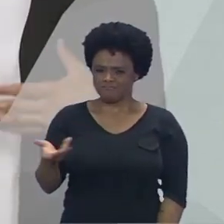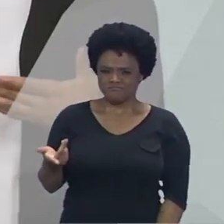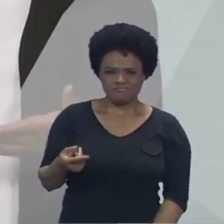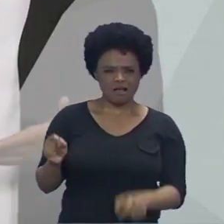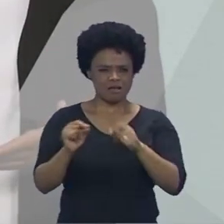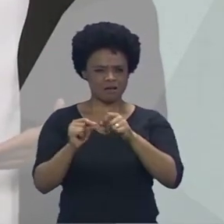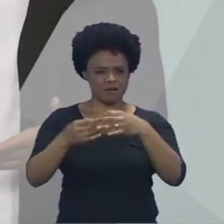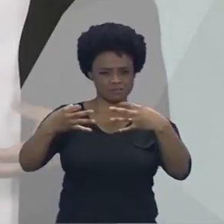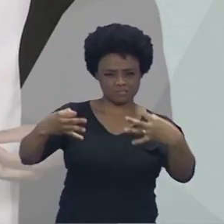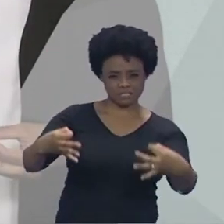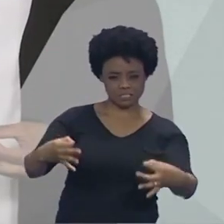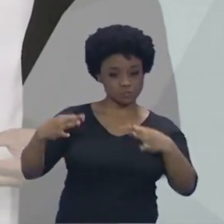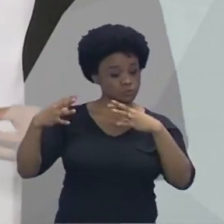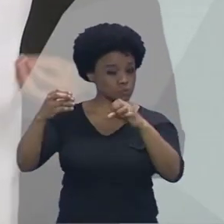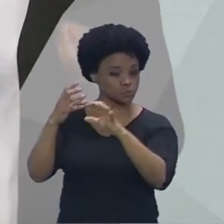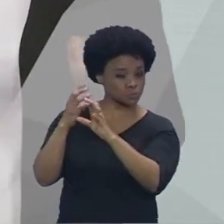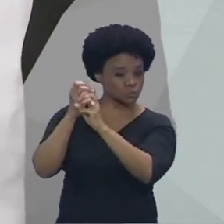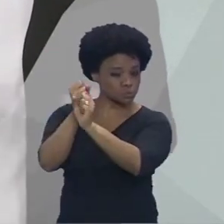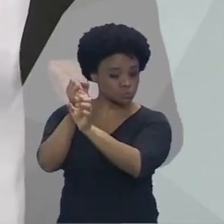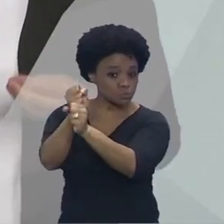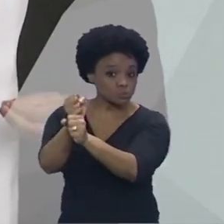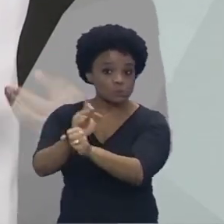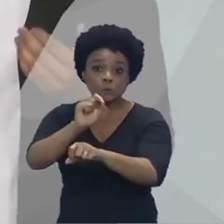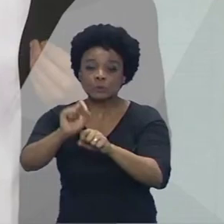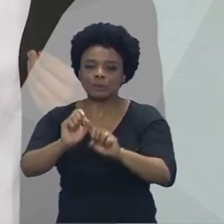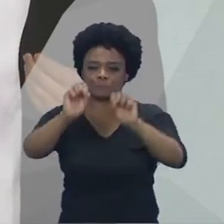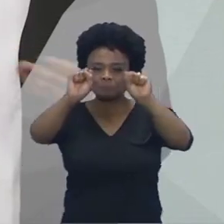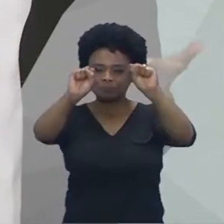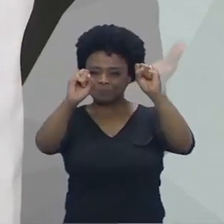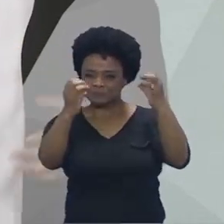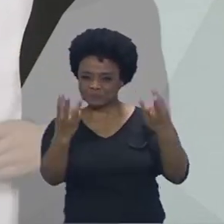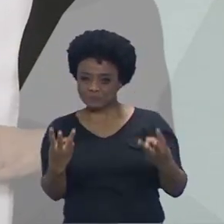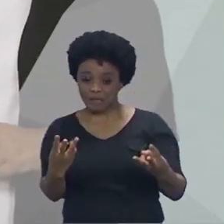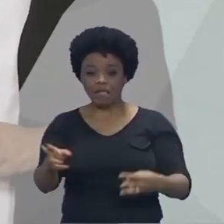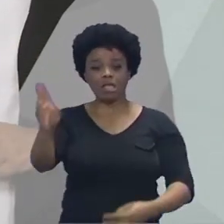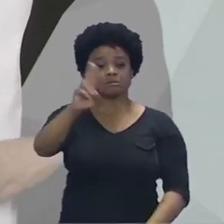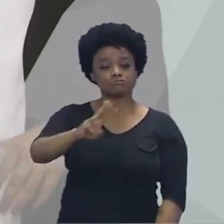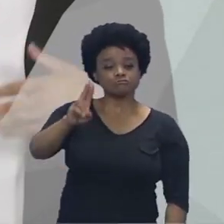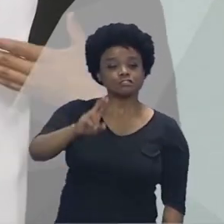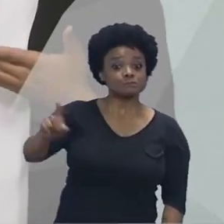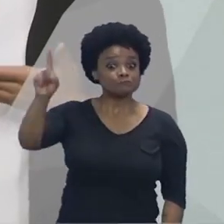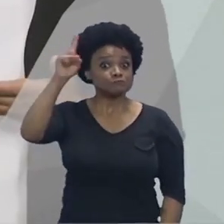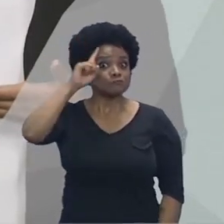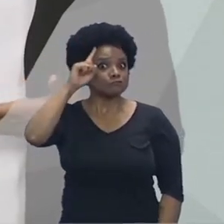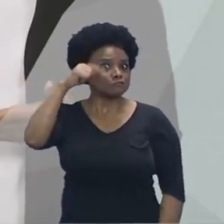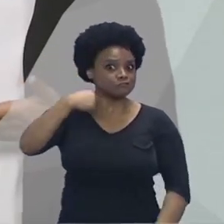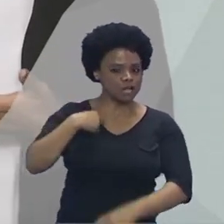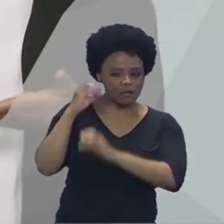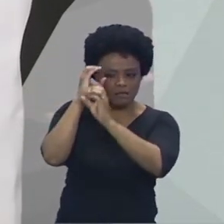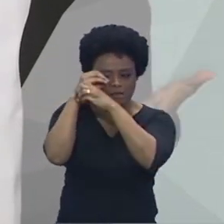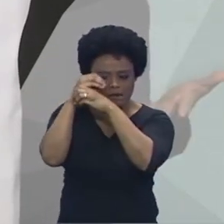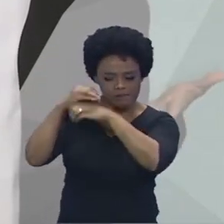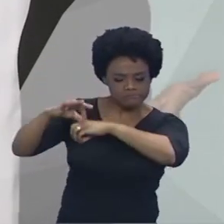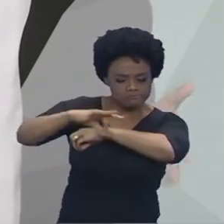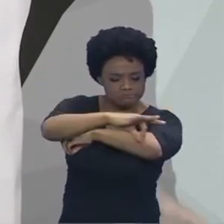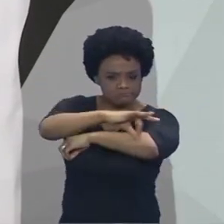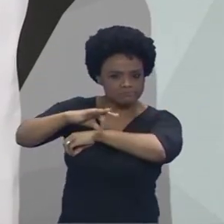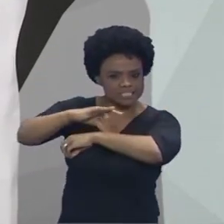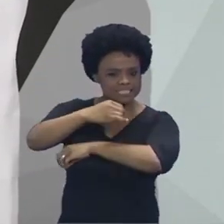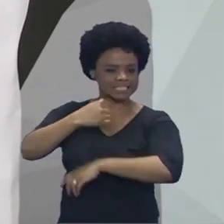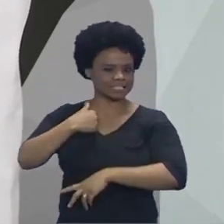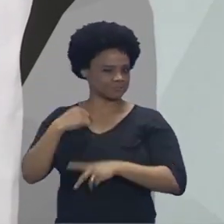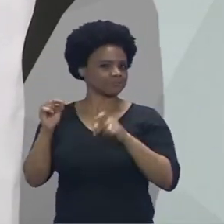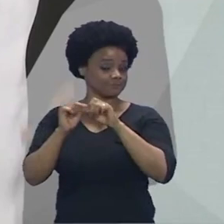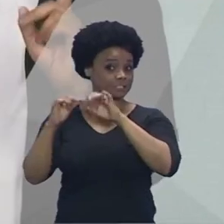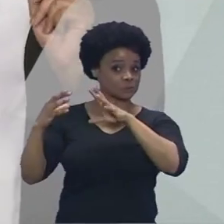cálculos. Os softwares são ferramentas muito presentes no meu dia a dia como engenheira, mas mesmo assim não dispenso o